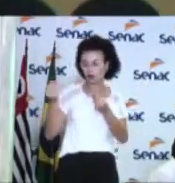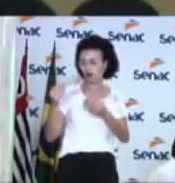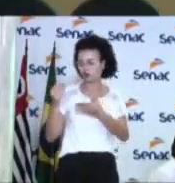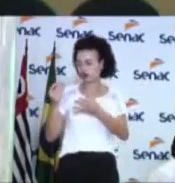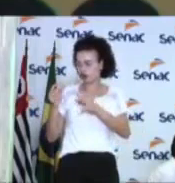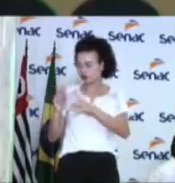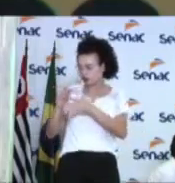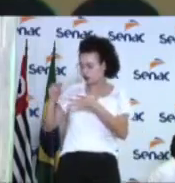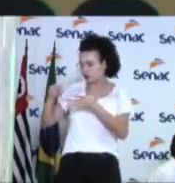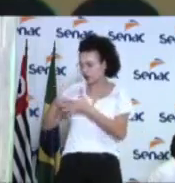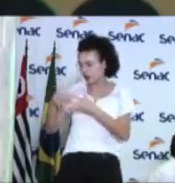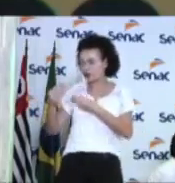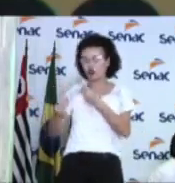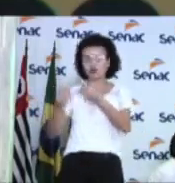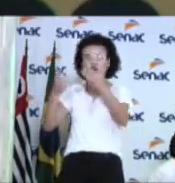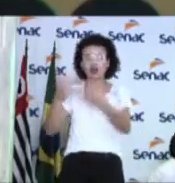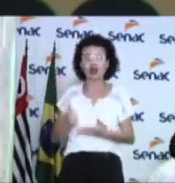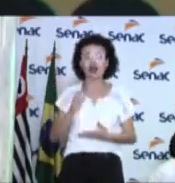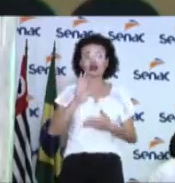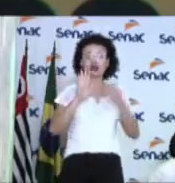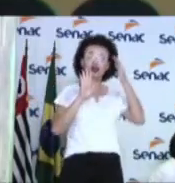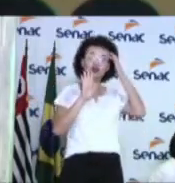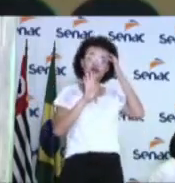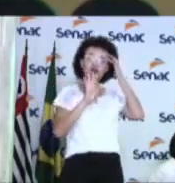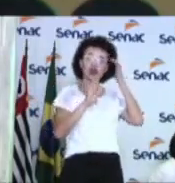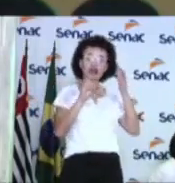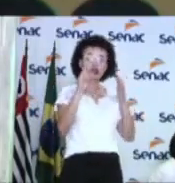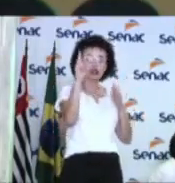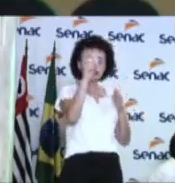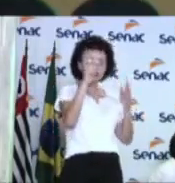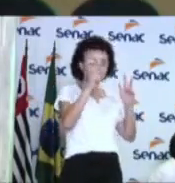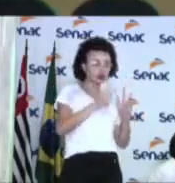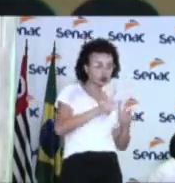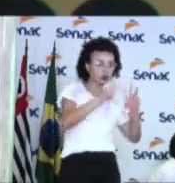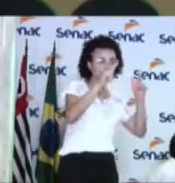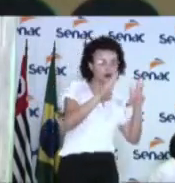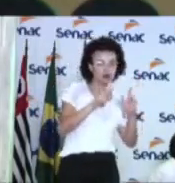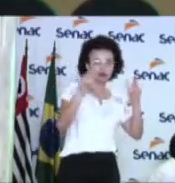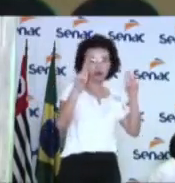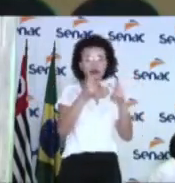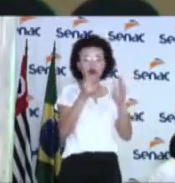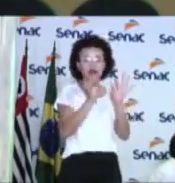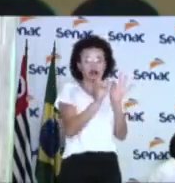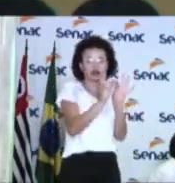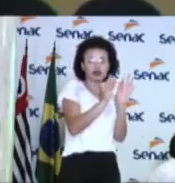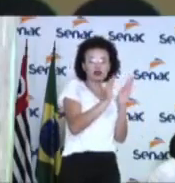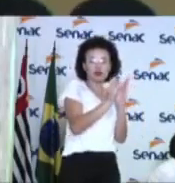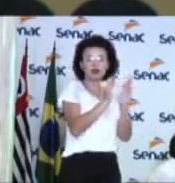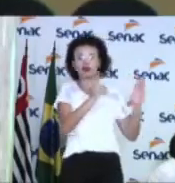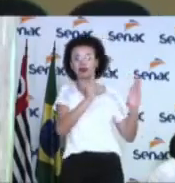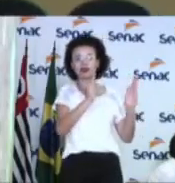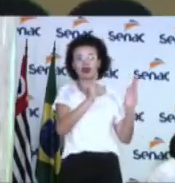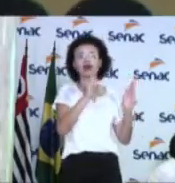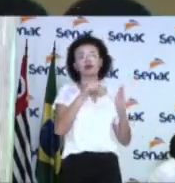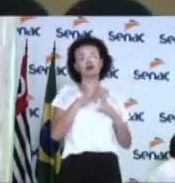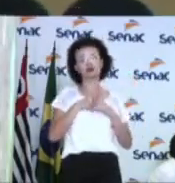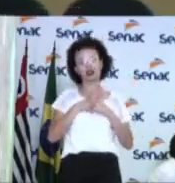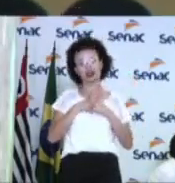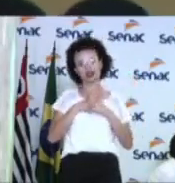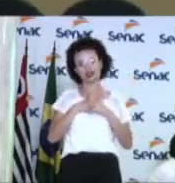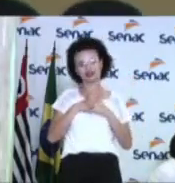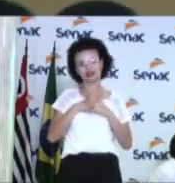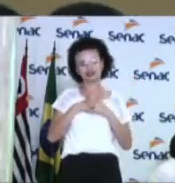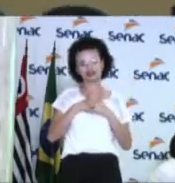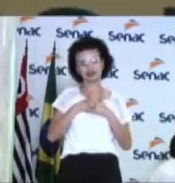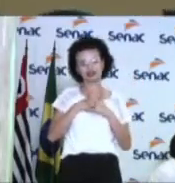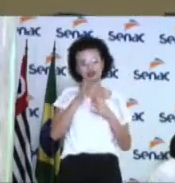entra, como... E quando a gente está falando de seriado, e conteúdos maiores, é muito mais complicado, porque a gente tem que...